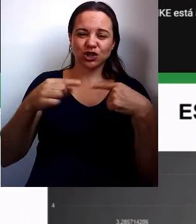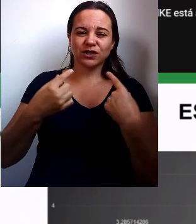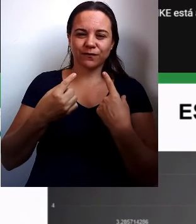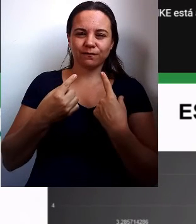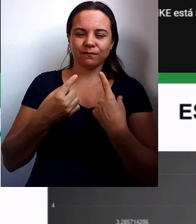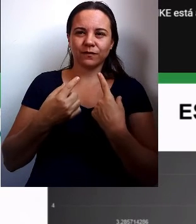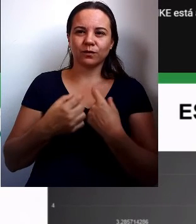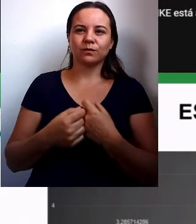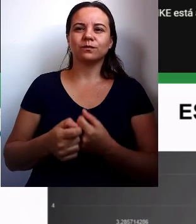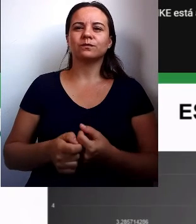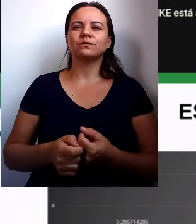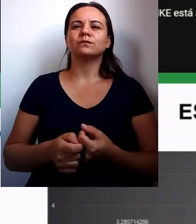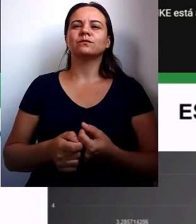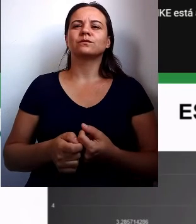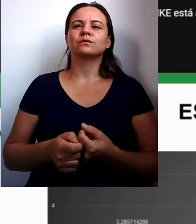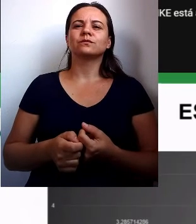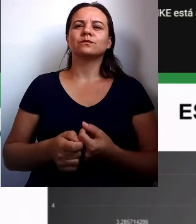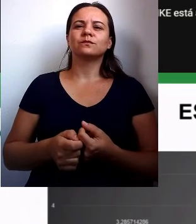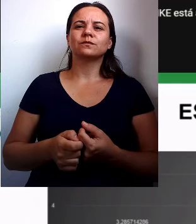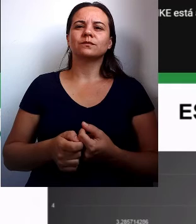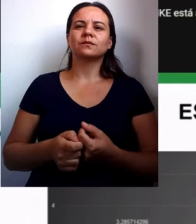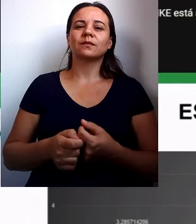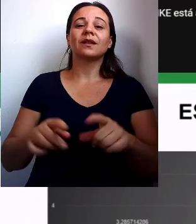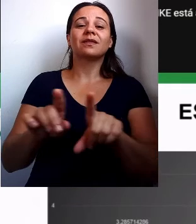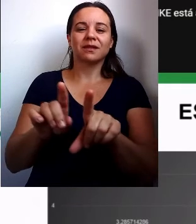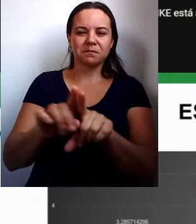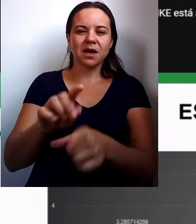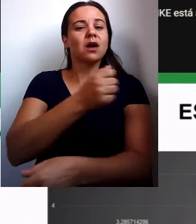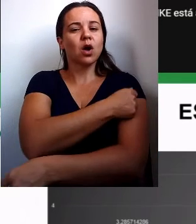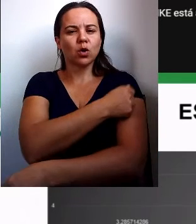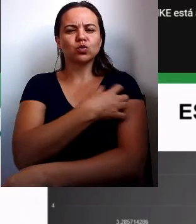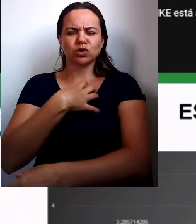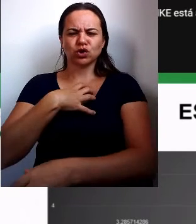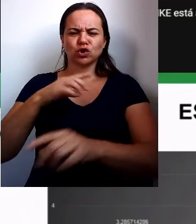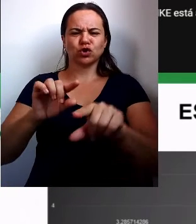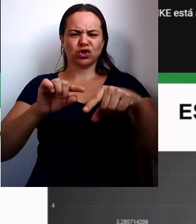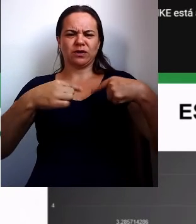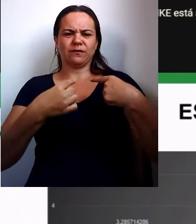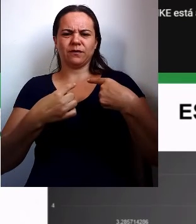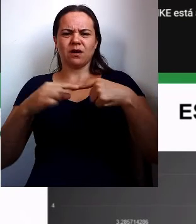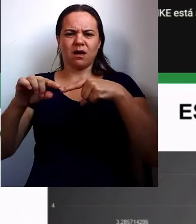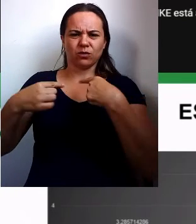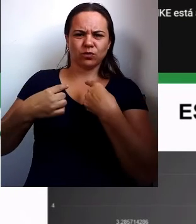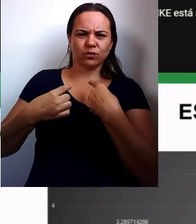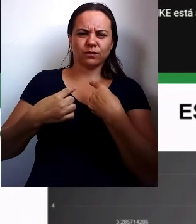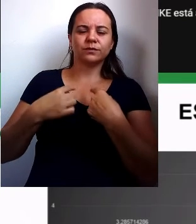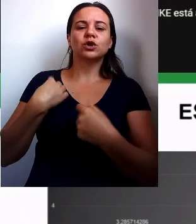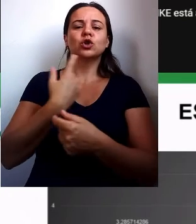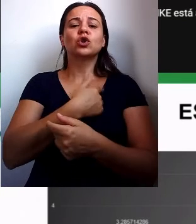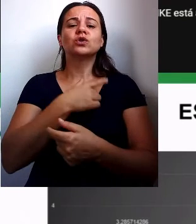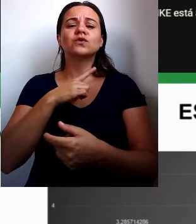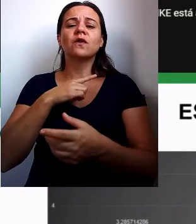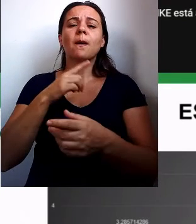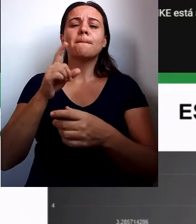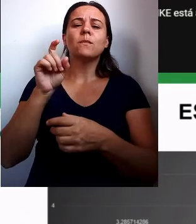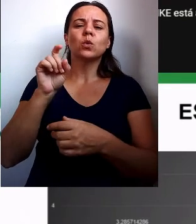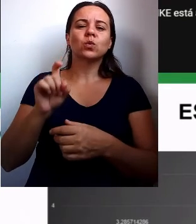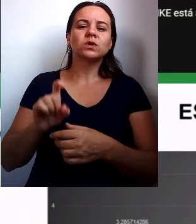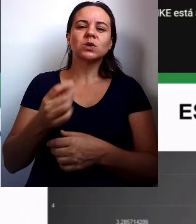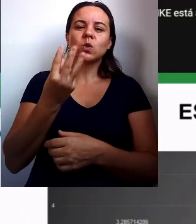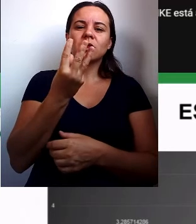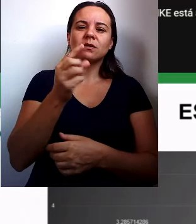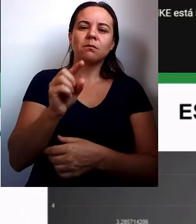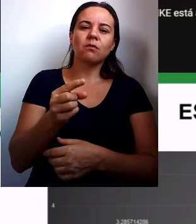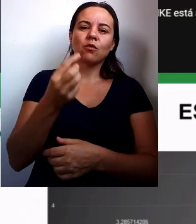No quesito desafio, também, eles se sentiram desafiados, né? E nós tivemos